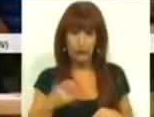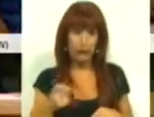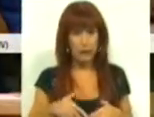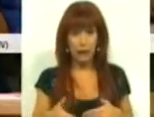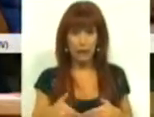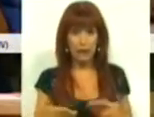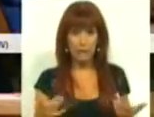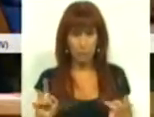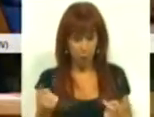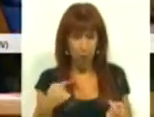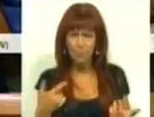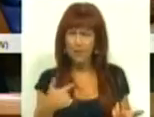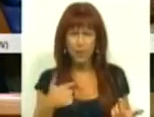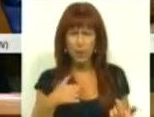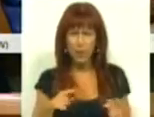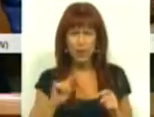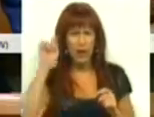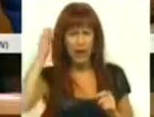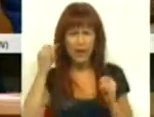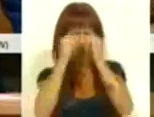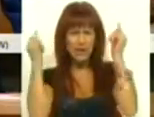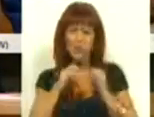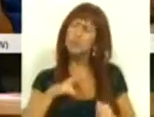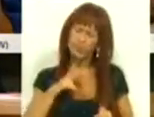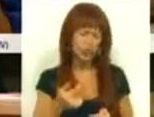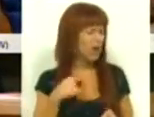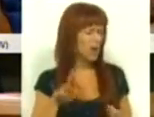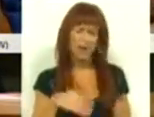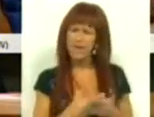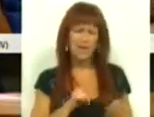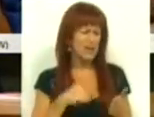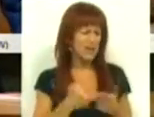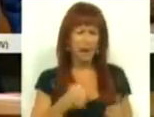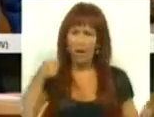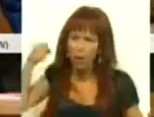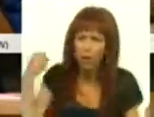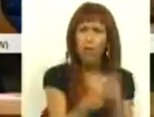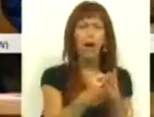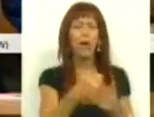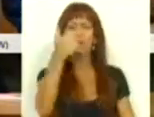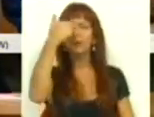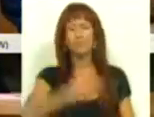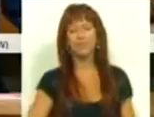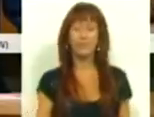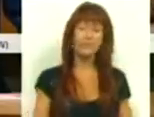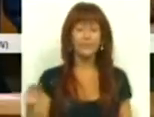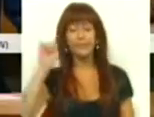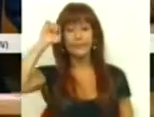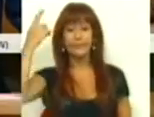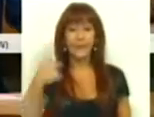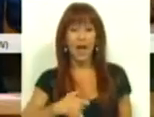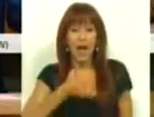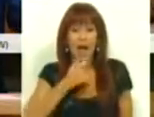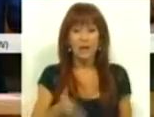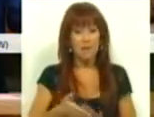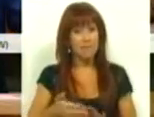década. Mesmo sem crise internacional, Portugal iria acabar sempre por embater na parede. A crise